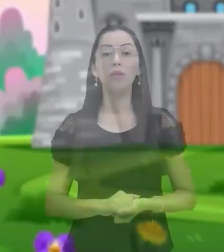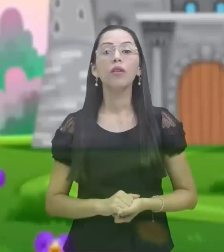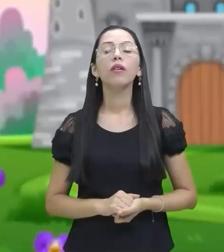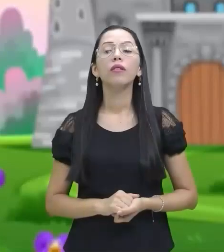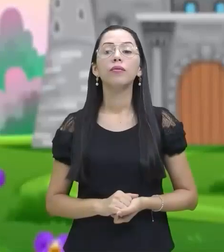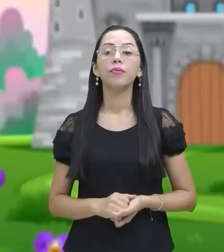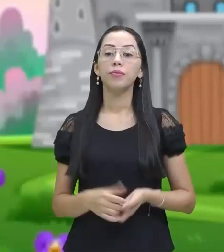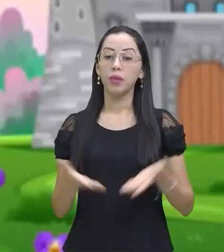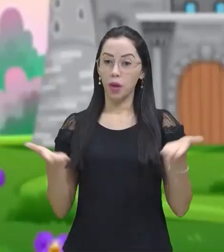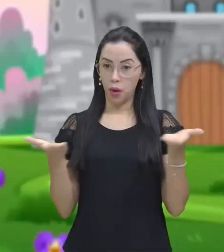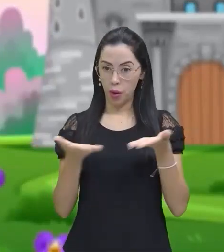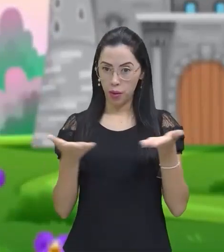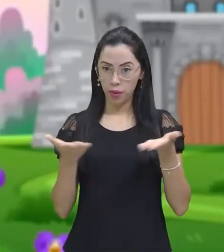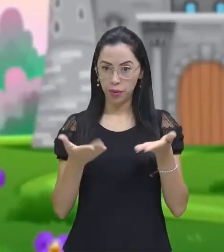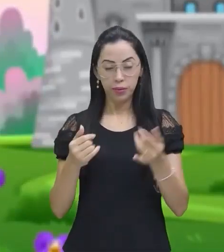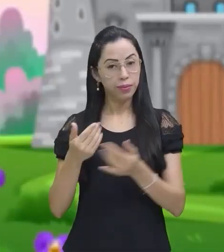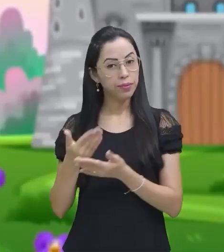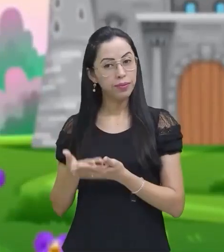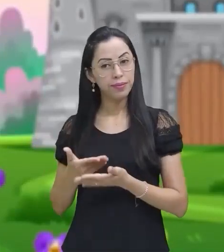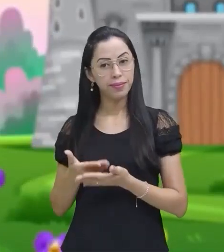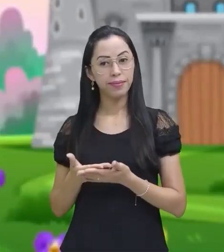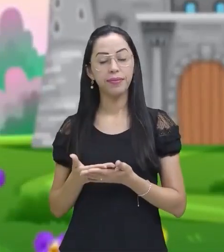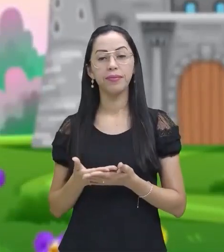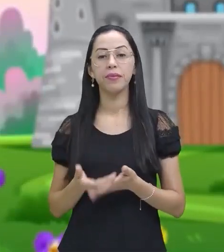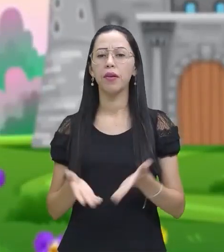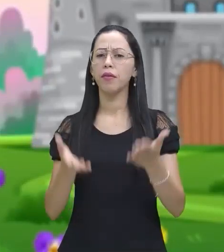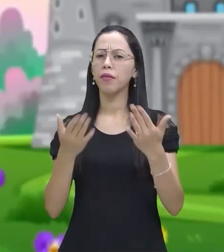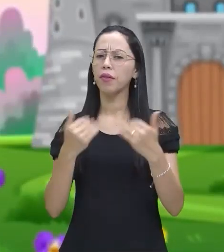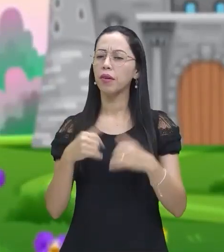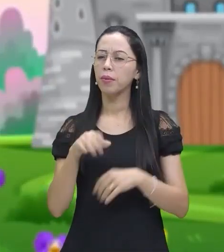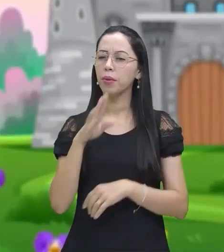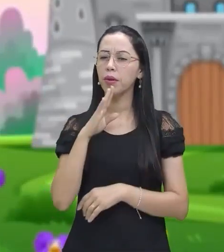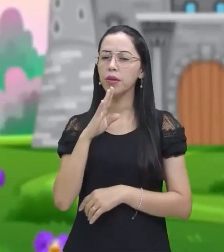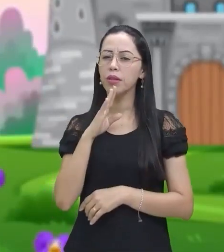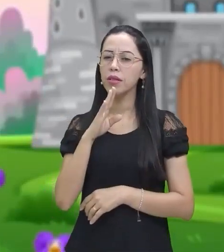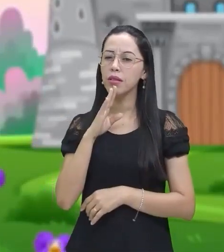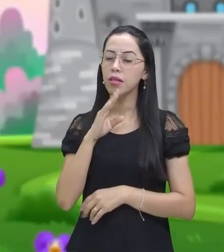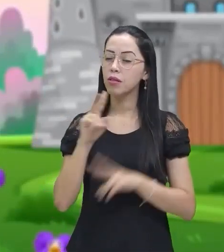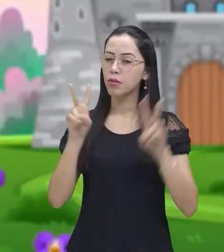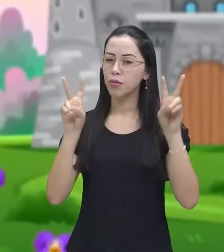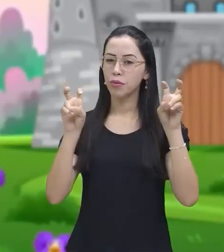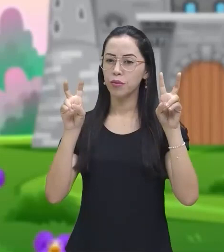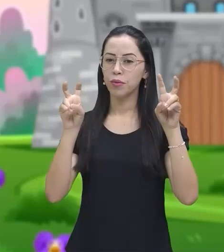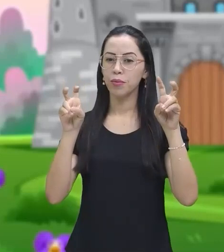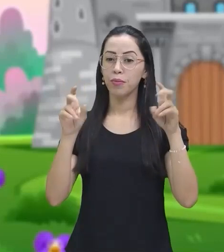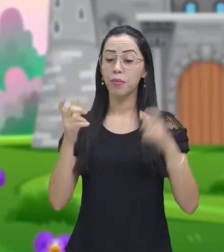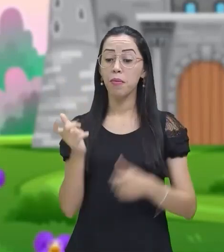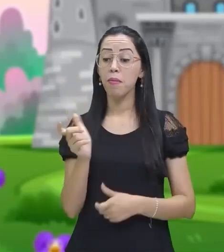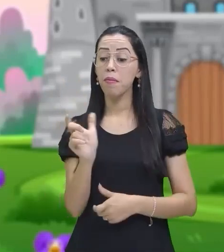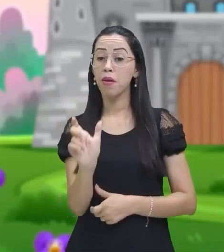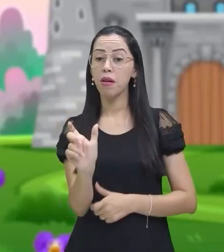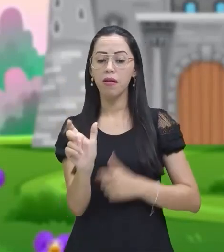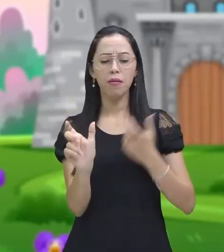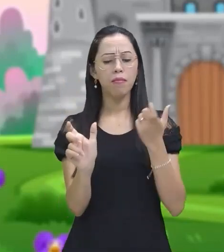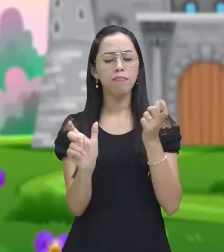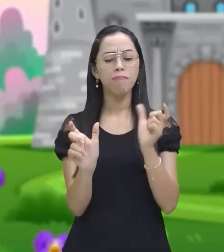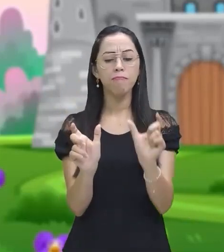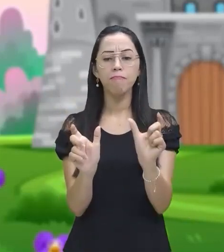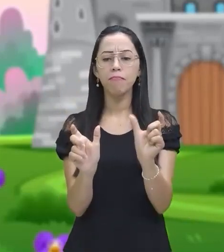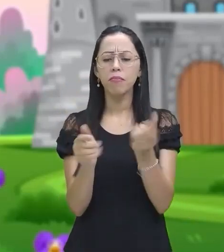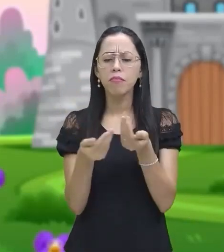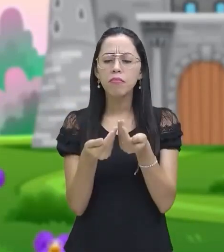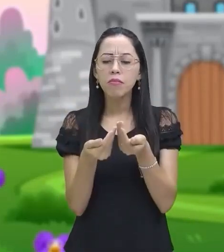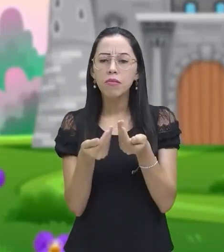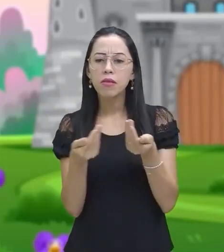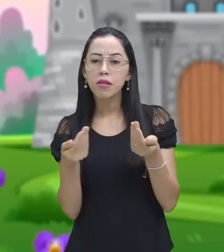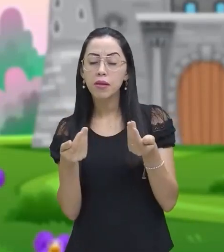Na aula de hoje, vamos reconhecer a segmentação de palavras e como elas se separam com espaços